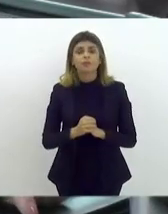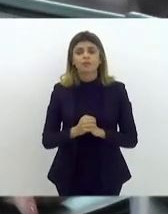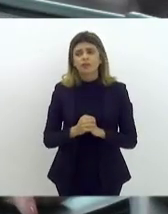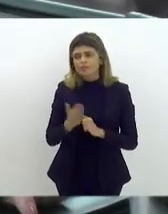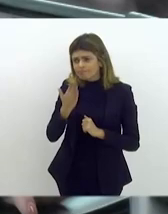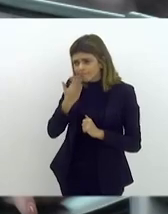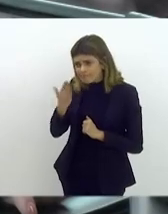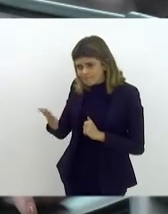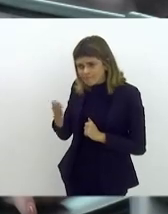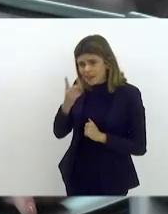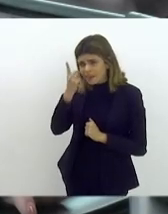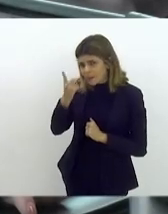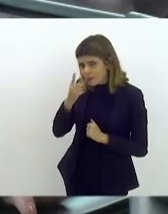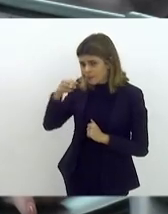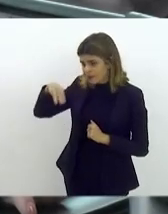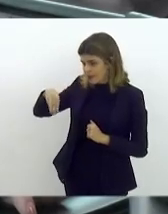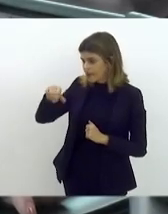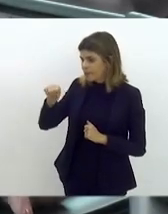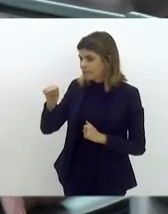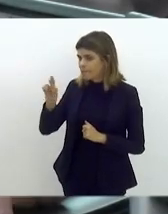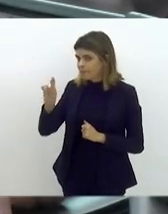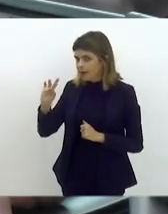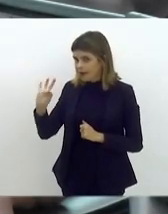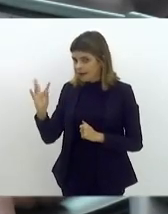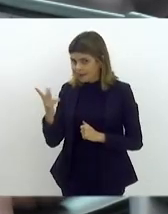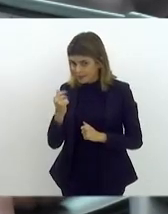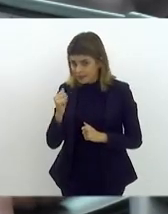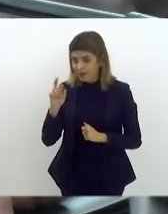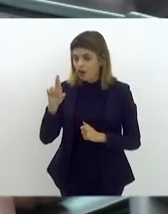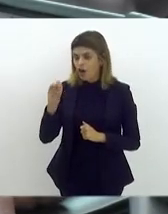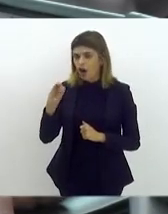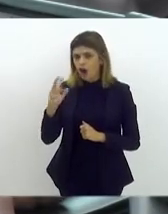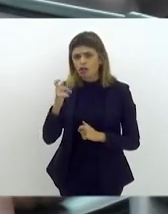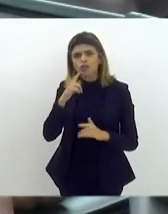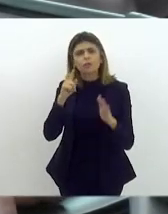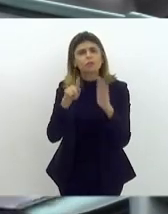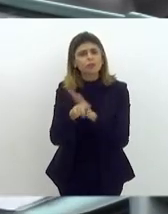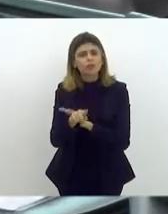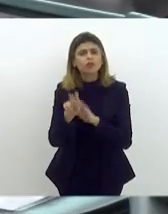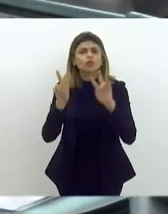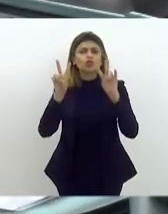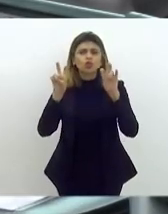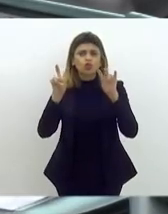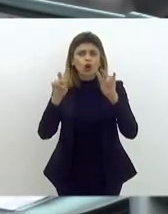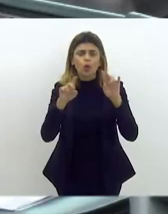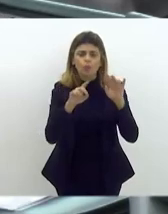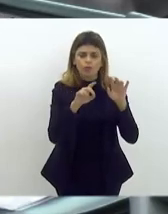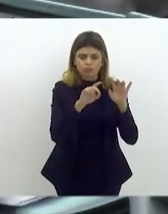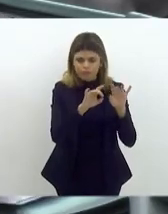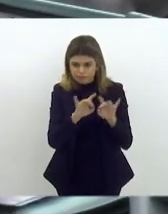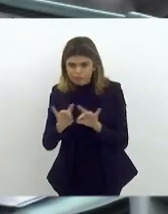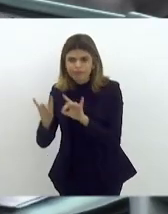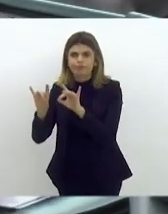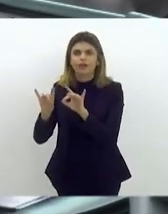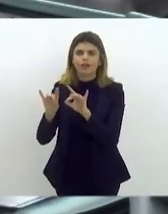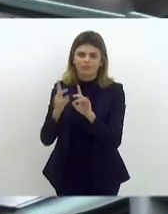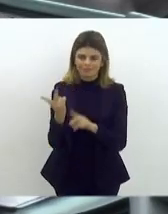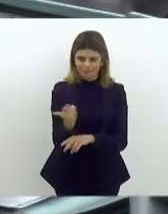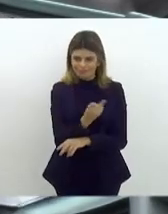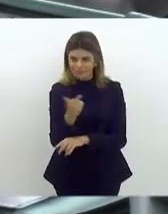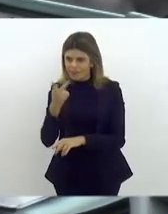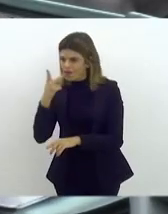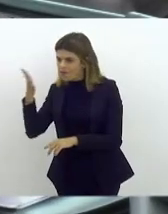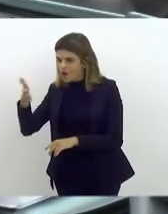deputada marca Rocha aproveitar e fazer uma pergunta com relação a subnotificação trazida aqui por ambas